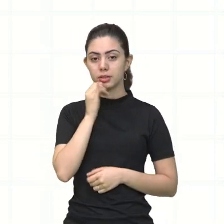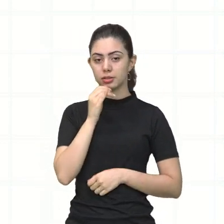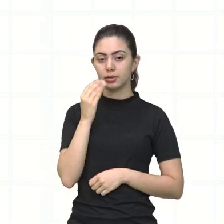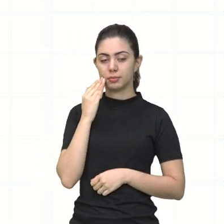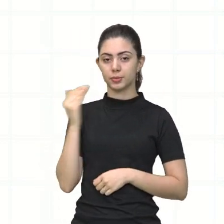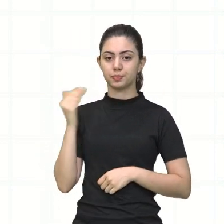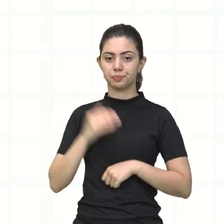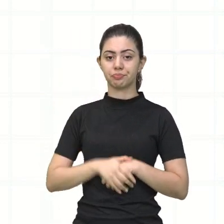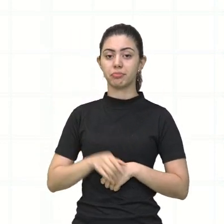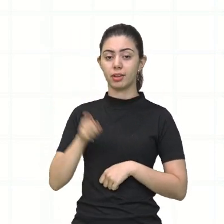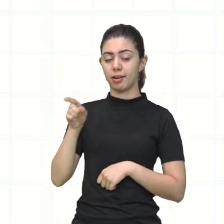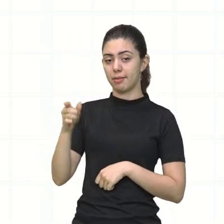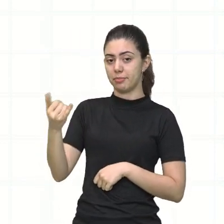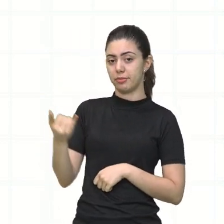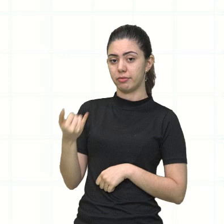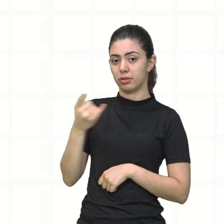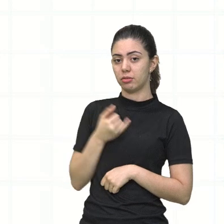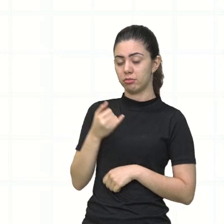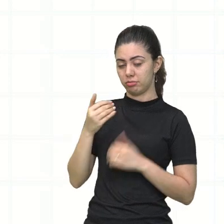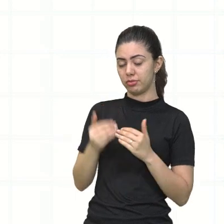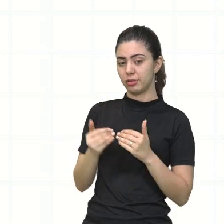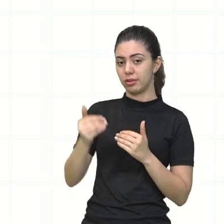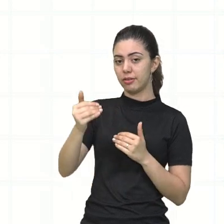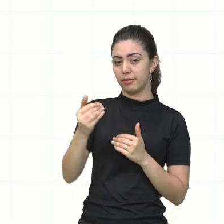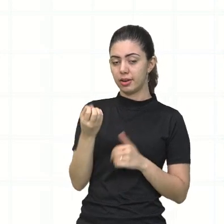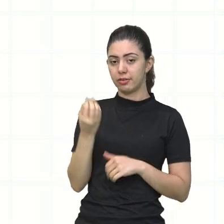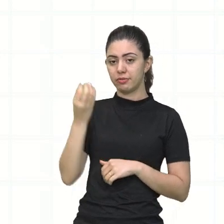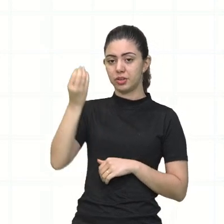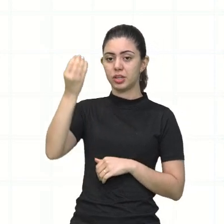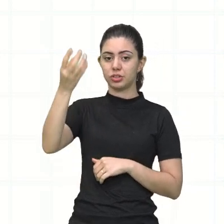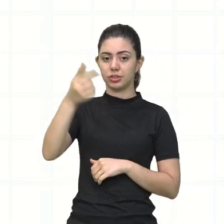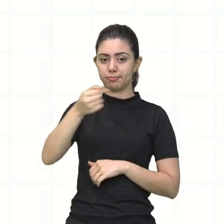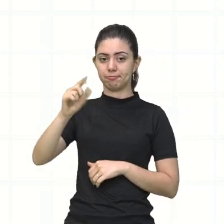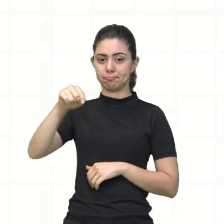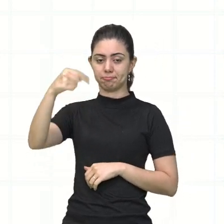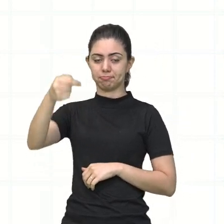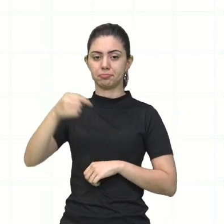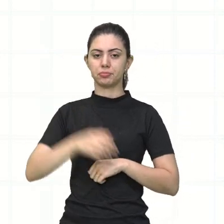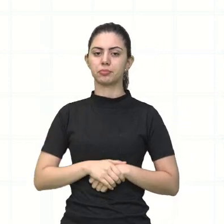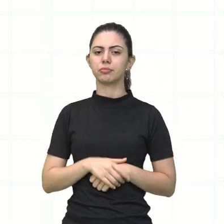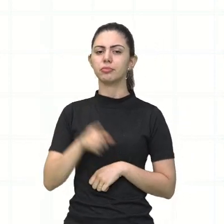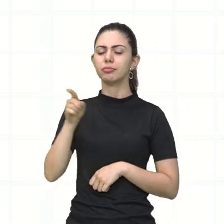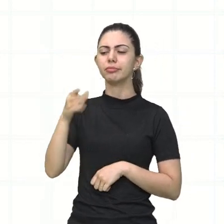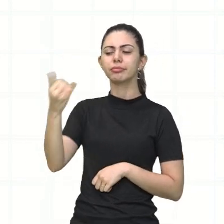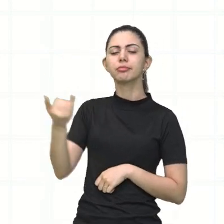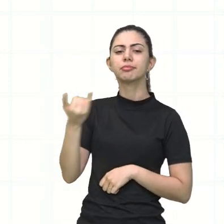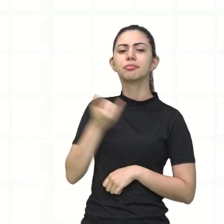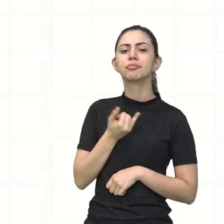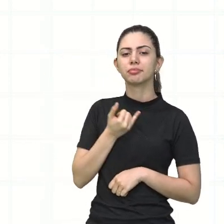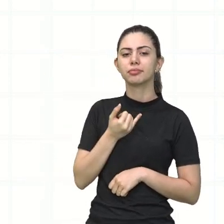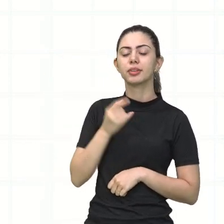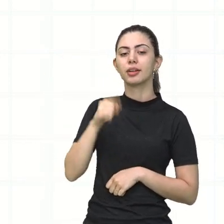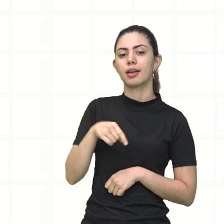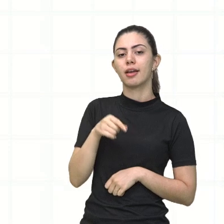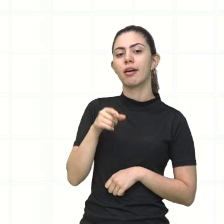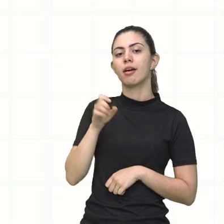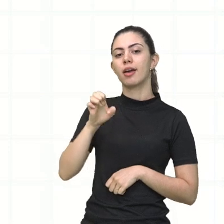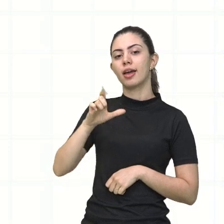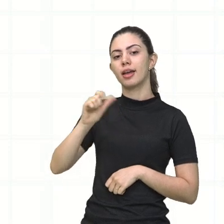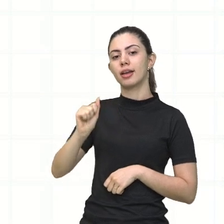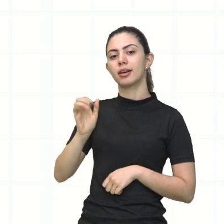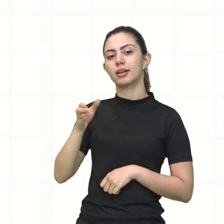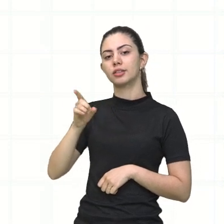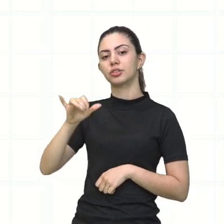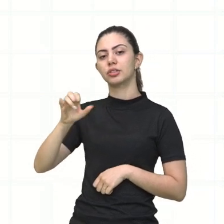que vai viajar no próximo fim de semana. Ela disse, primeira oração principal, ela disse o